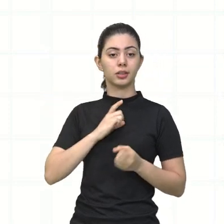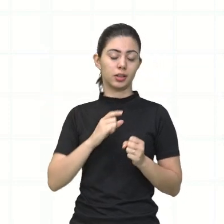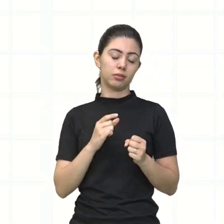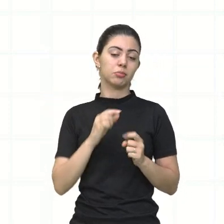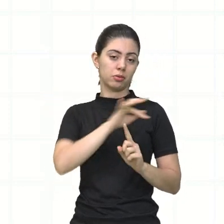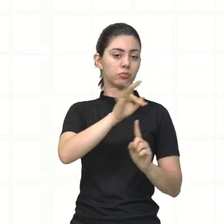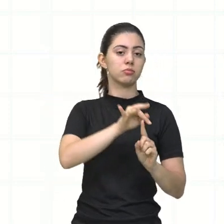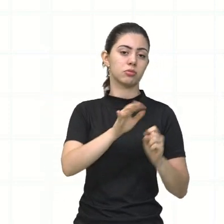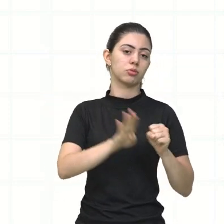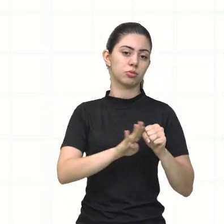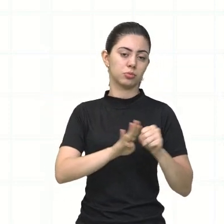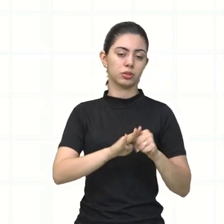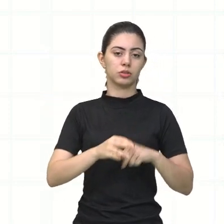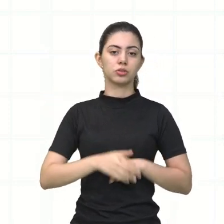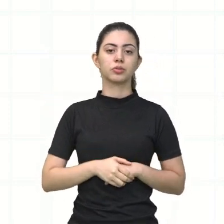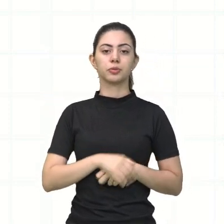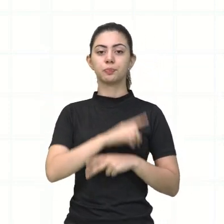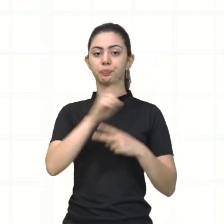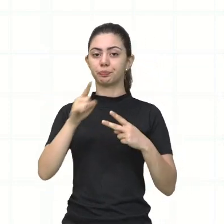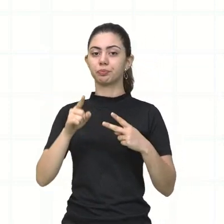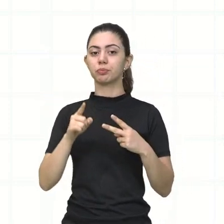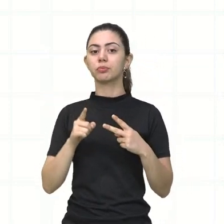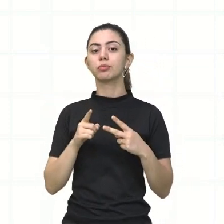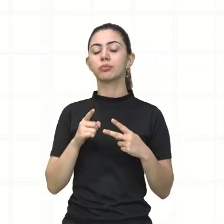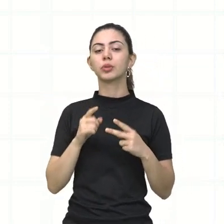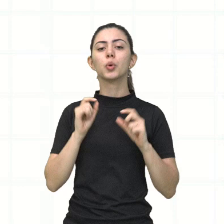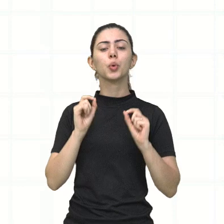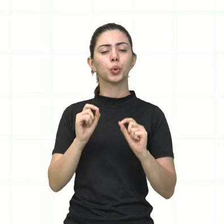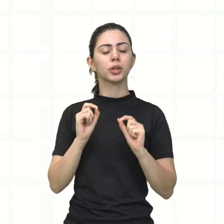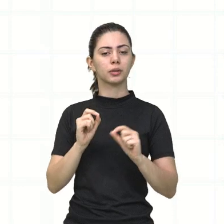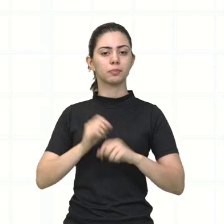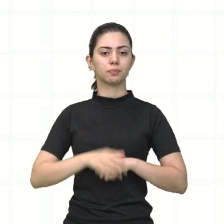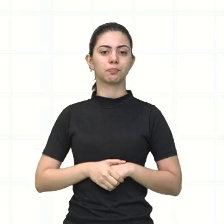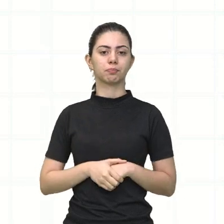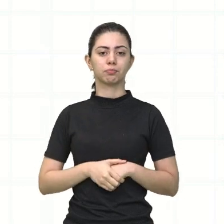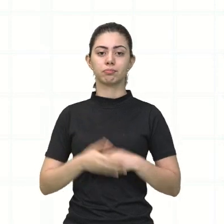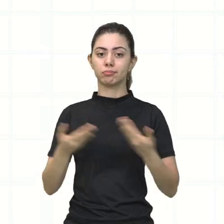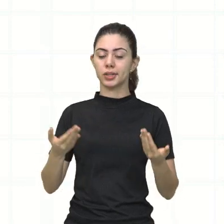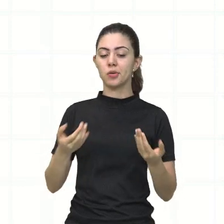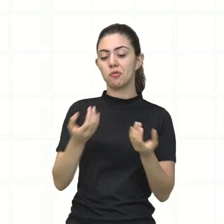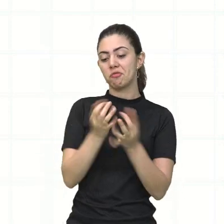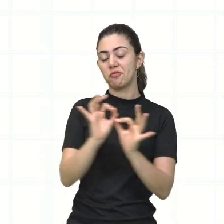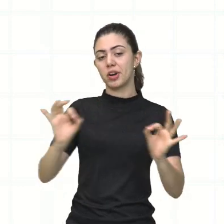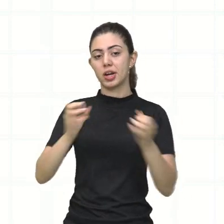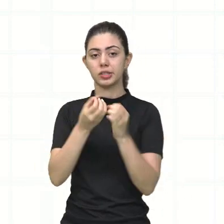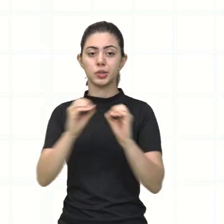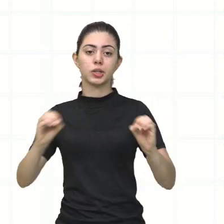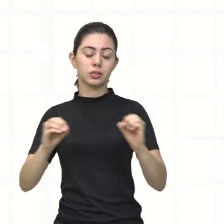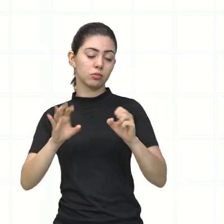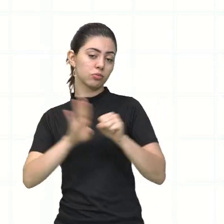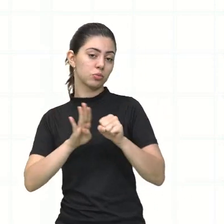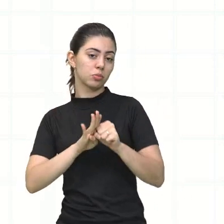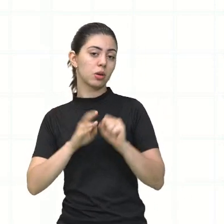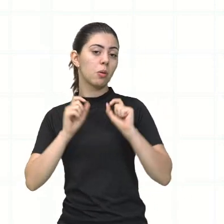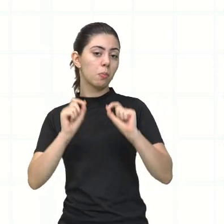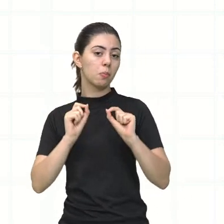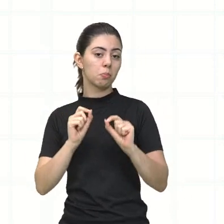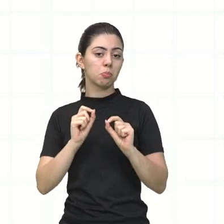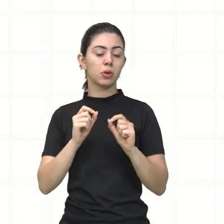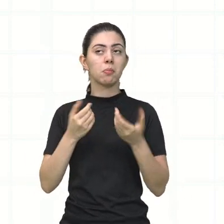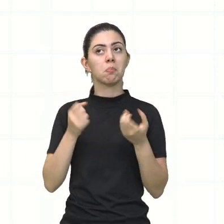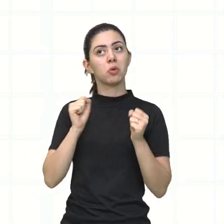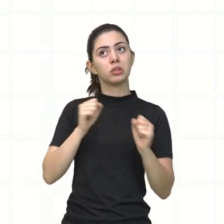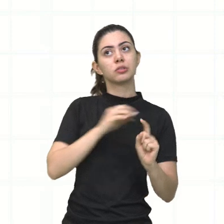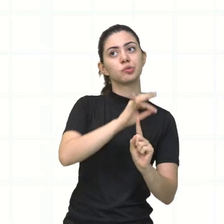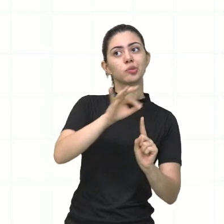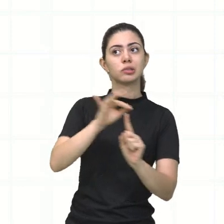substantivo. E nas orações, na verdade, em frases e orações, os substantivos podem cumprir várias funções. Então, a